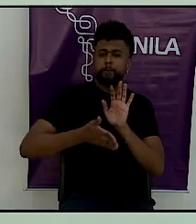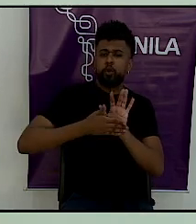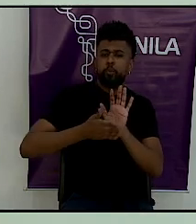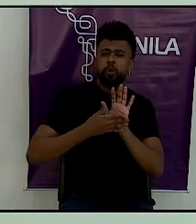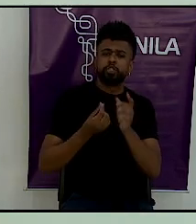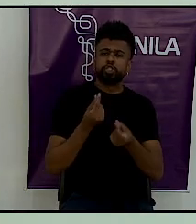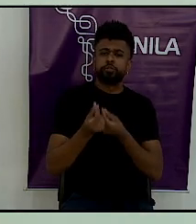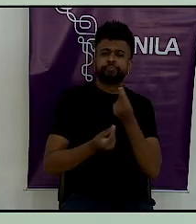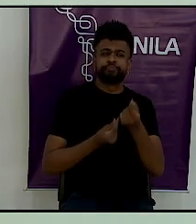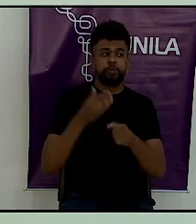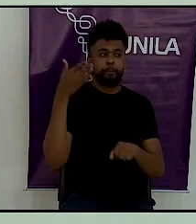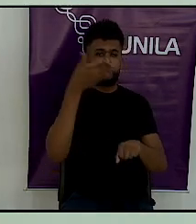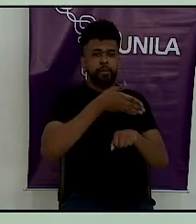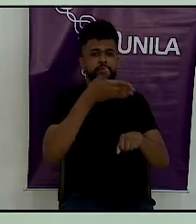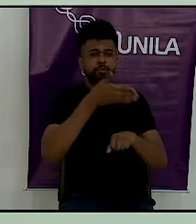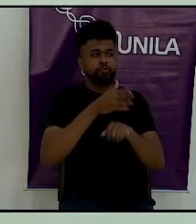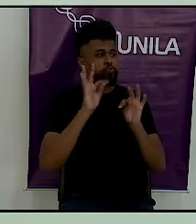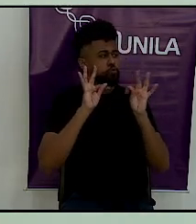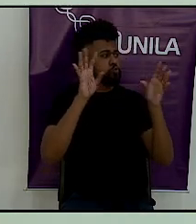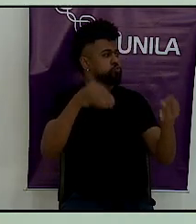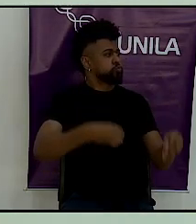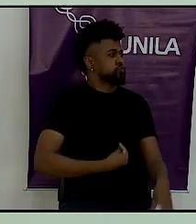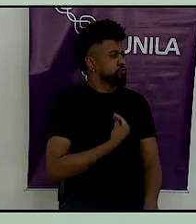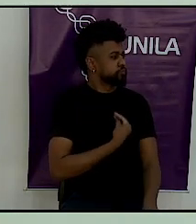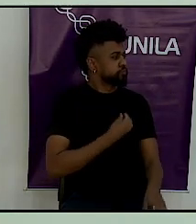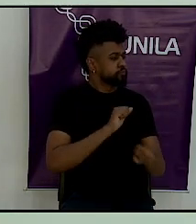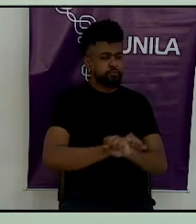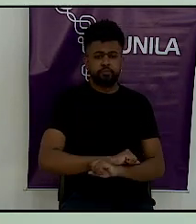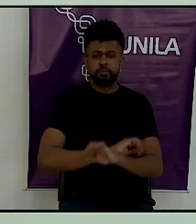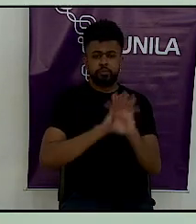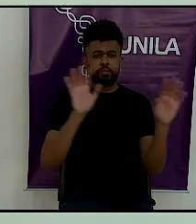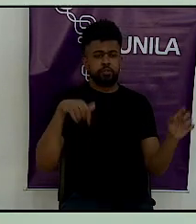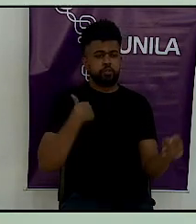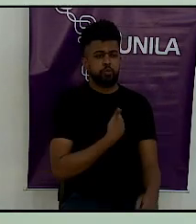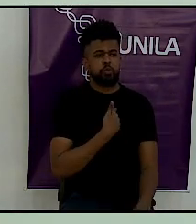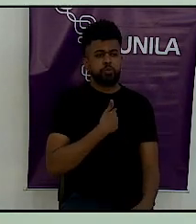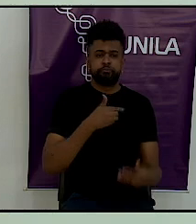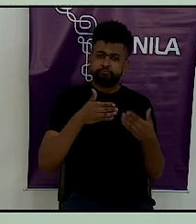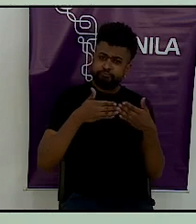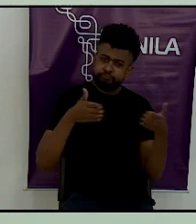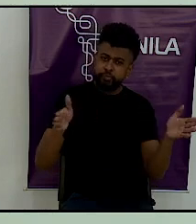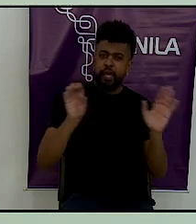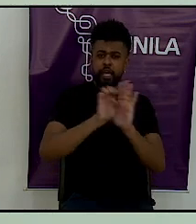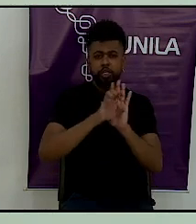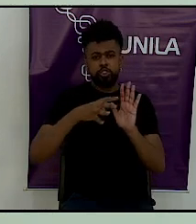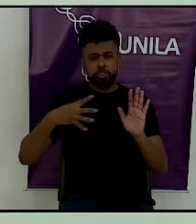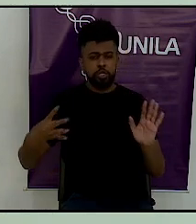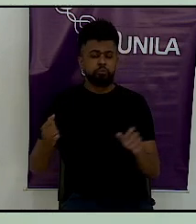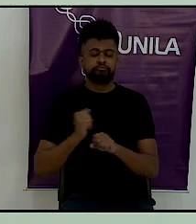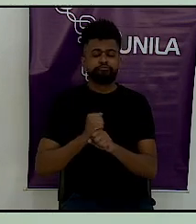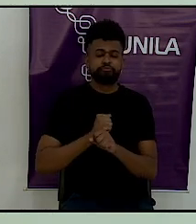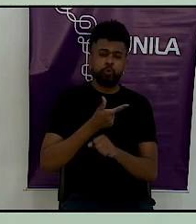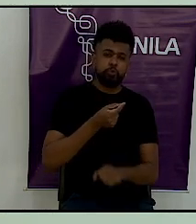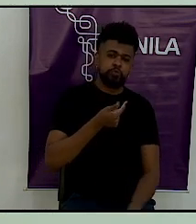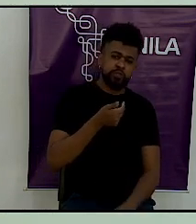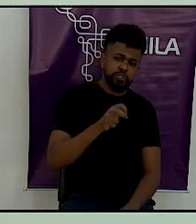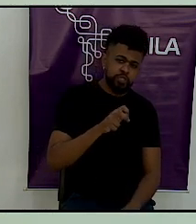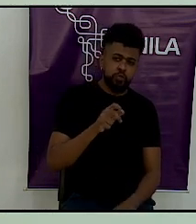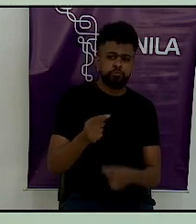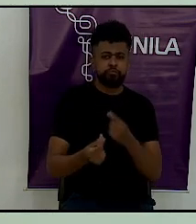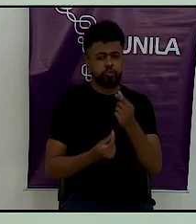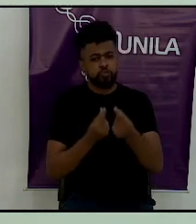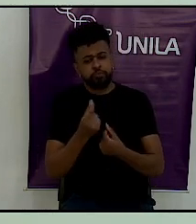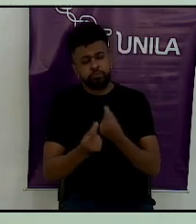orçamento participativo, né? Então, todo mundo está acompanhando também. Nós abrimos o edital de 2025, né, para o